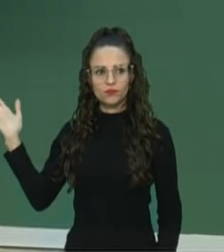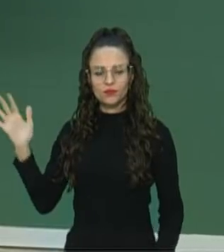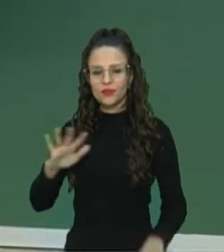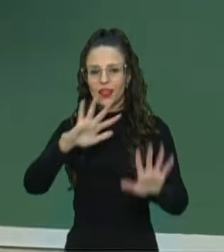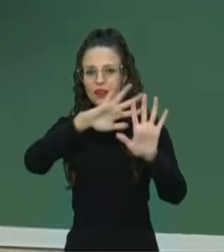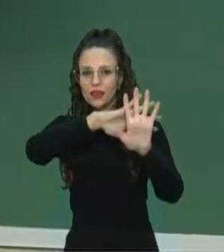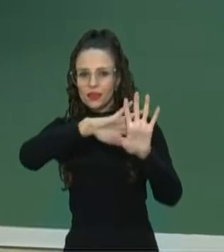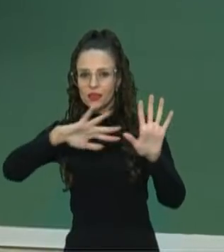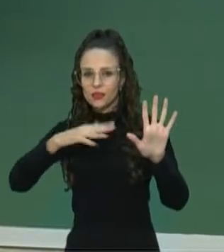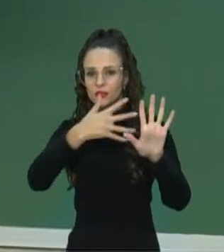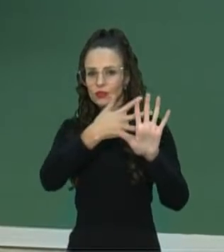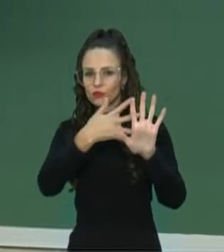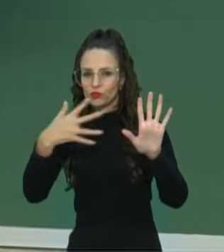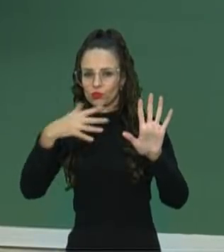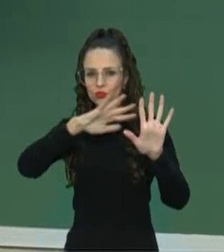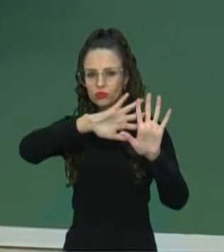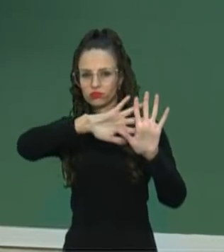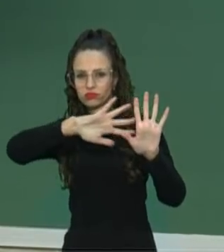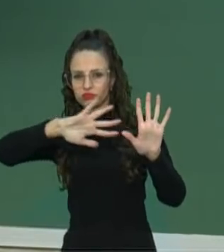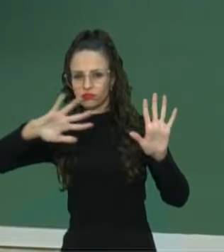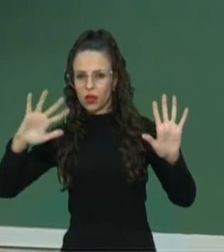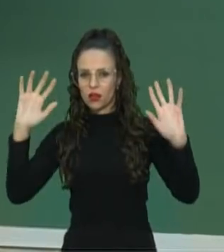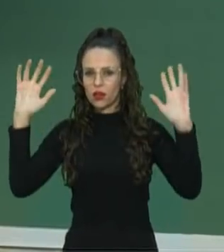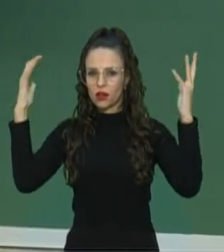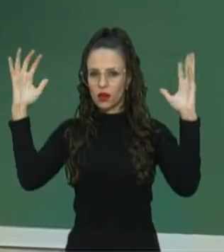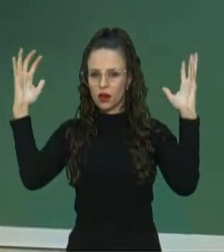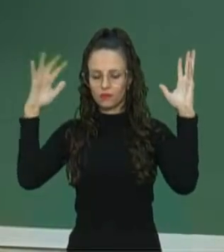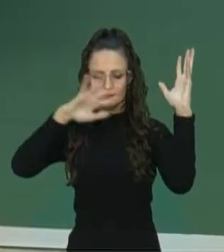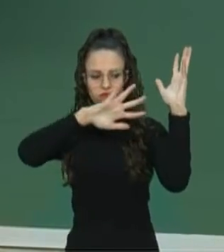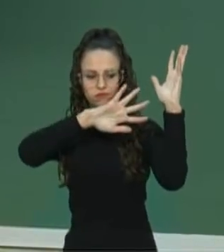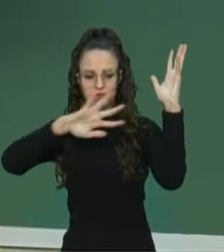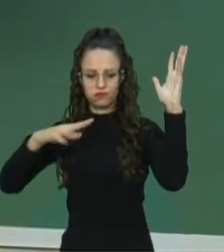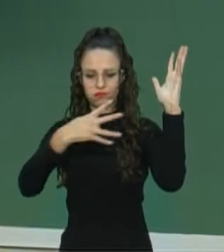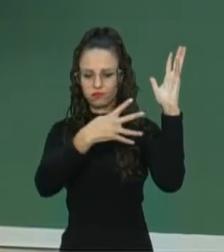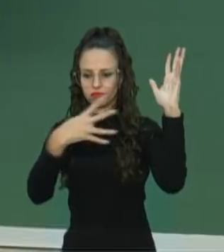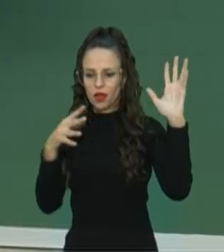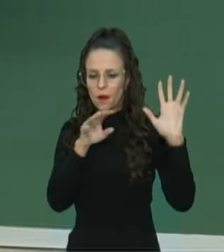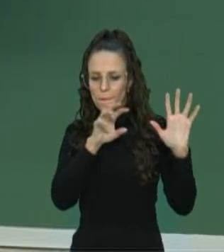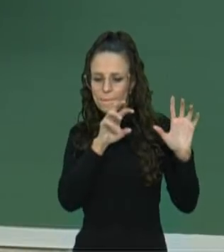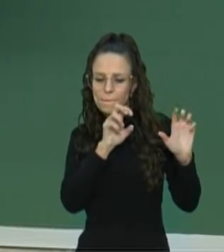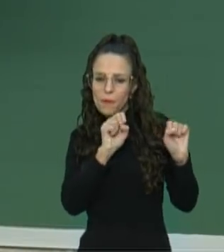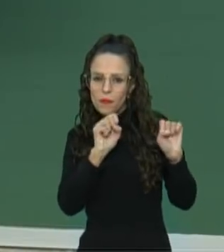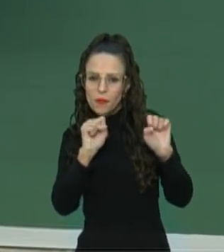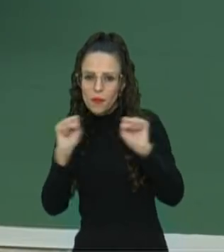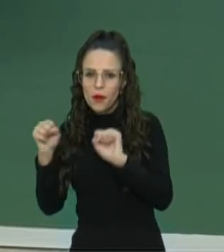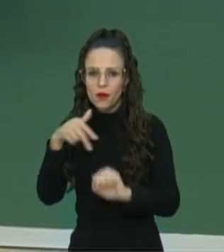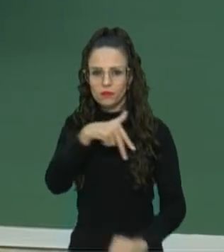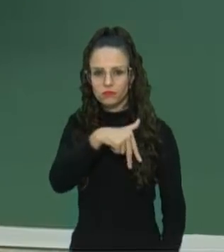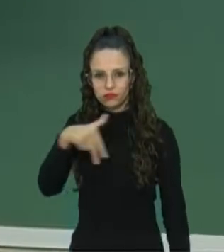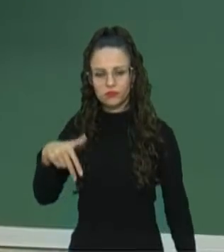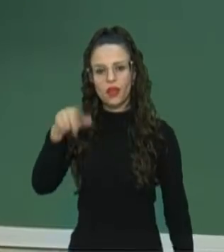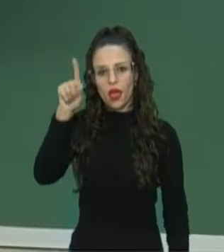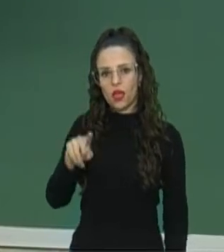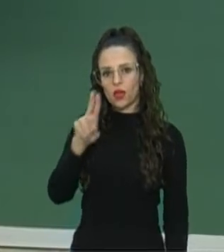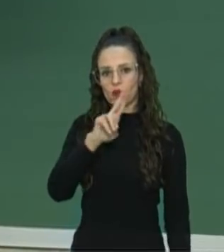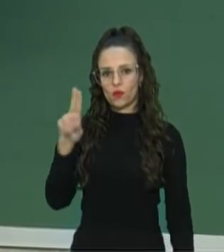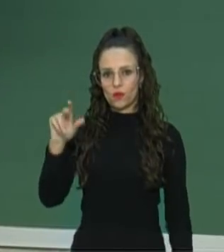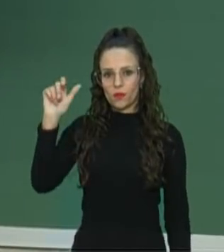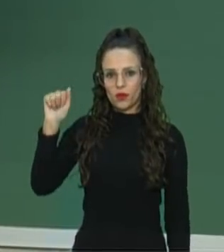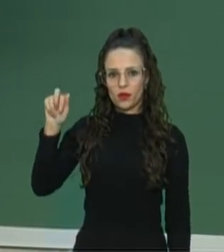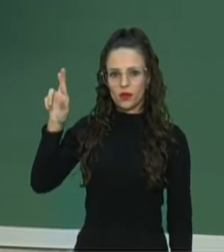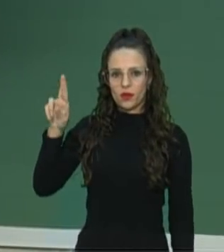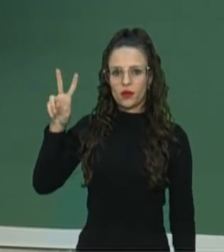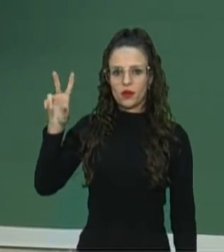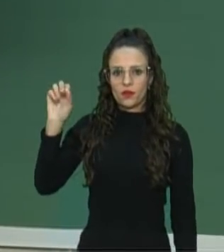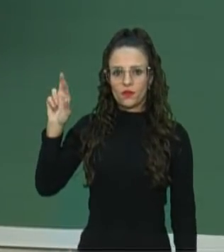entre uma árvore e outra, com graus de dificuldades diferentes, com estilos diferentes, é chamado de arvorismo. Então